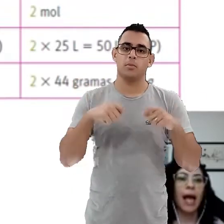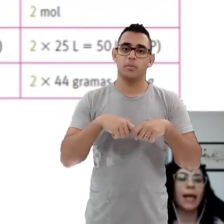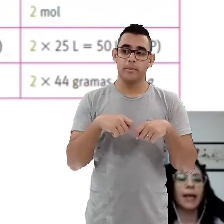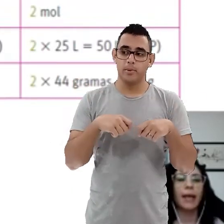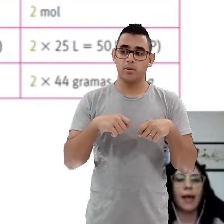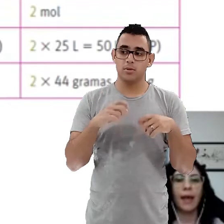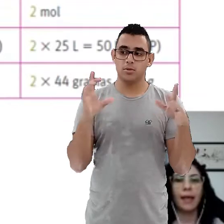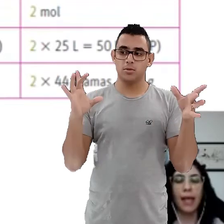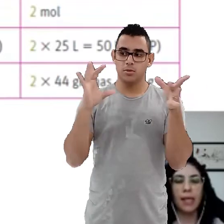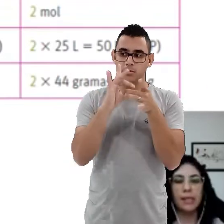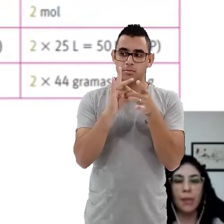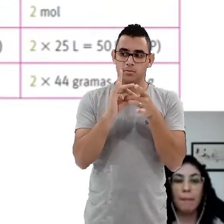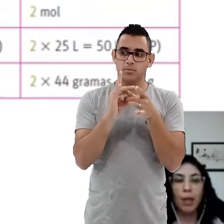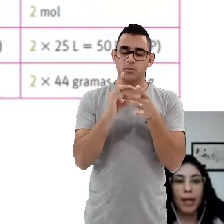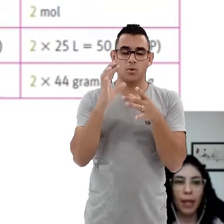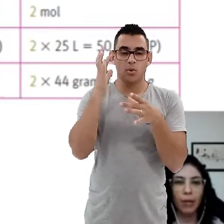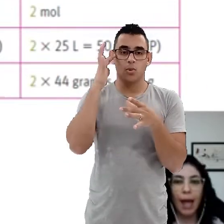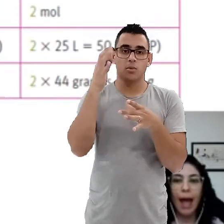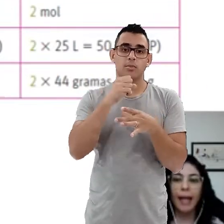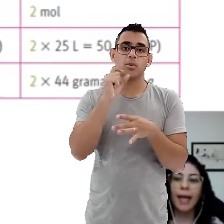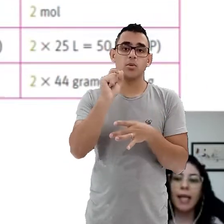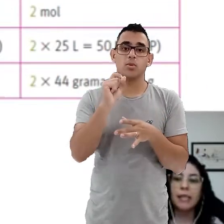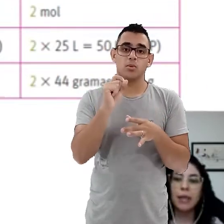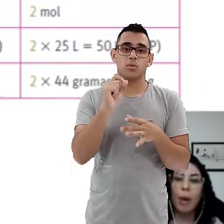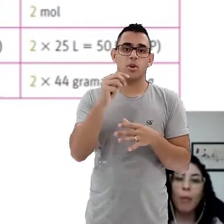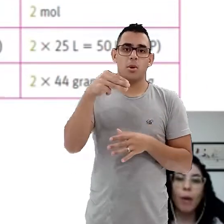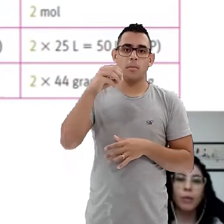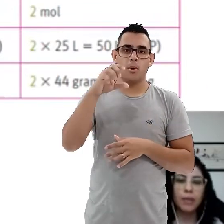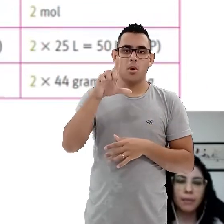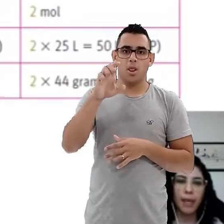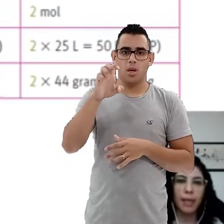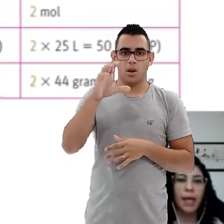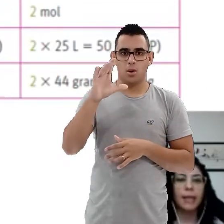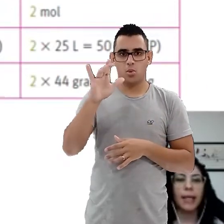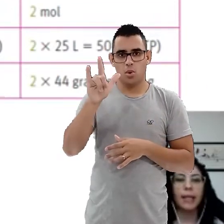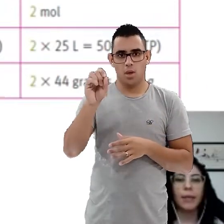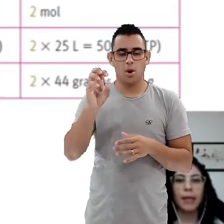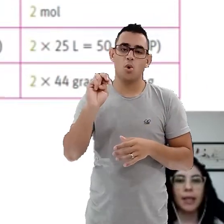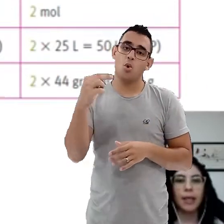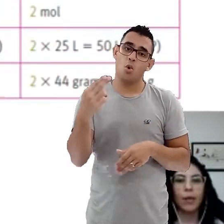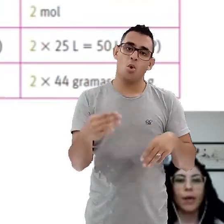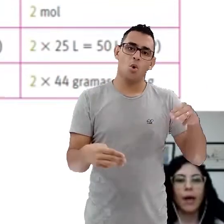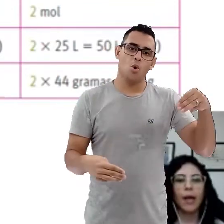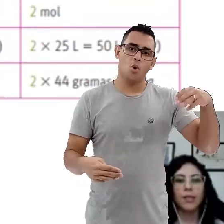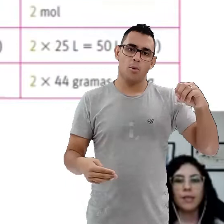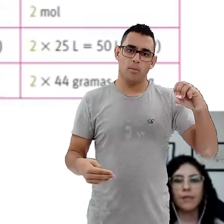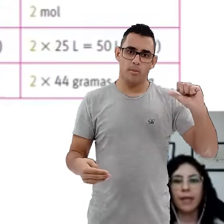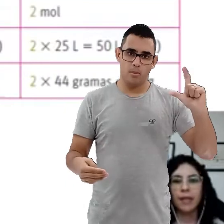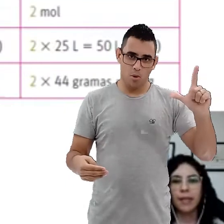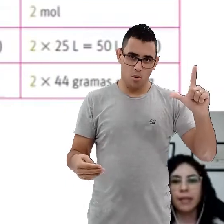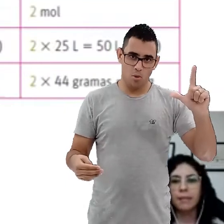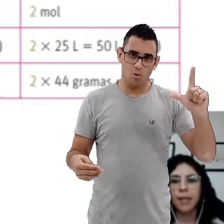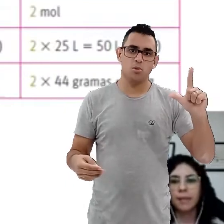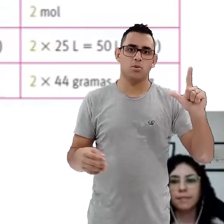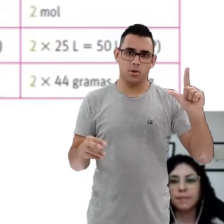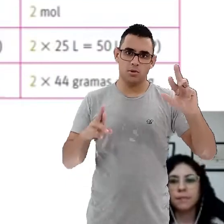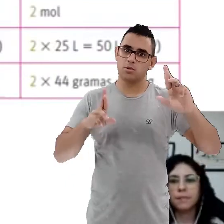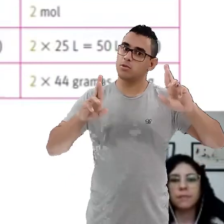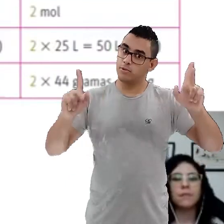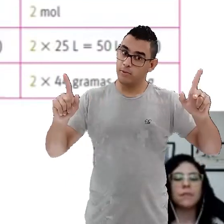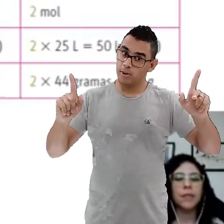daí em relação à molécula, em relação ao mol também, tá? Então, aqui, ó, a gente vai ter